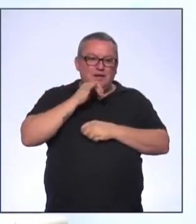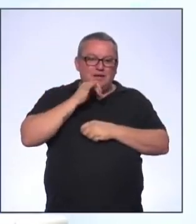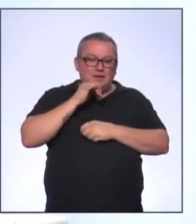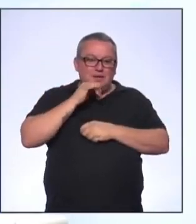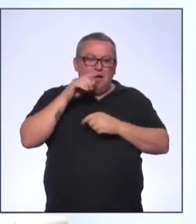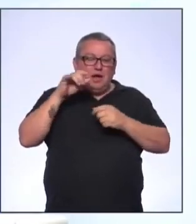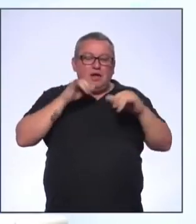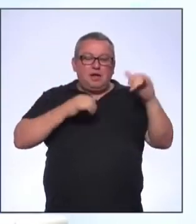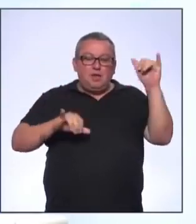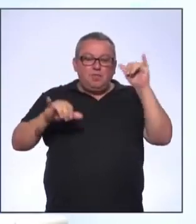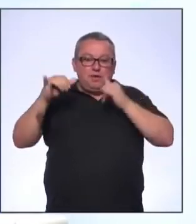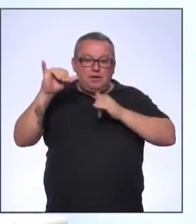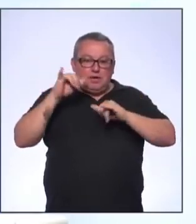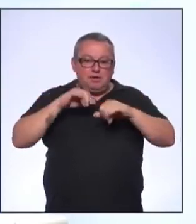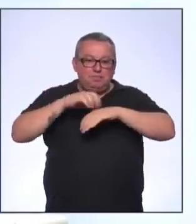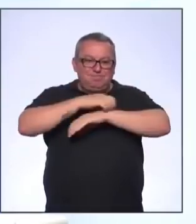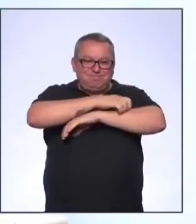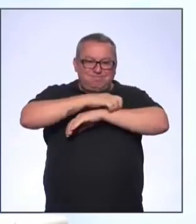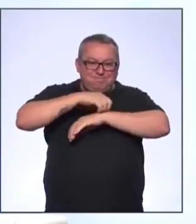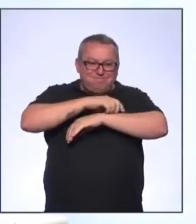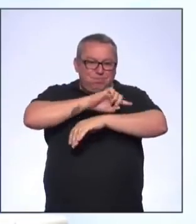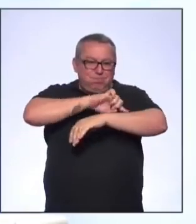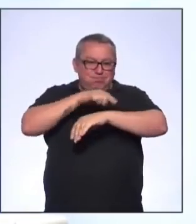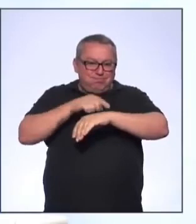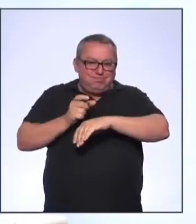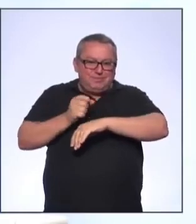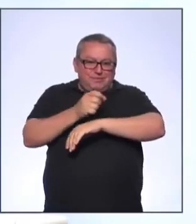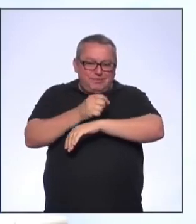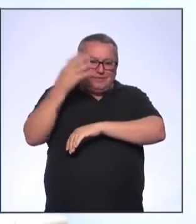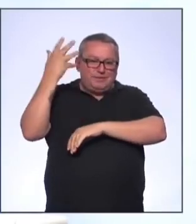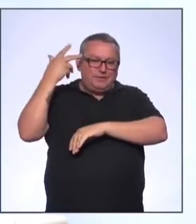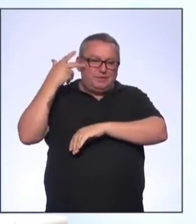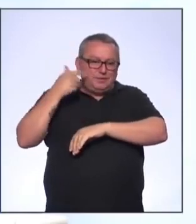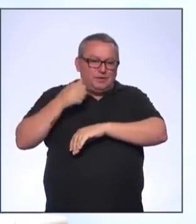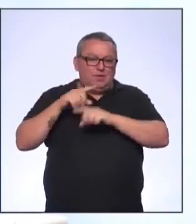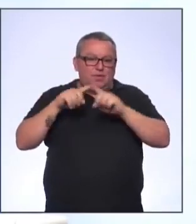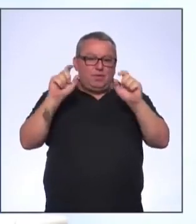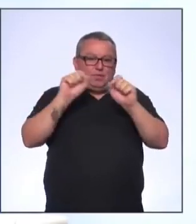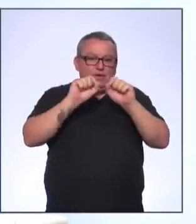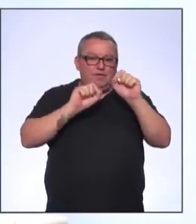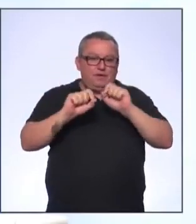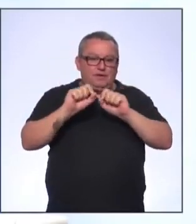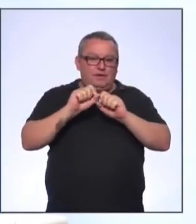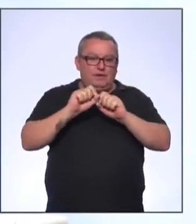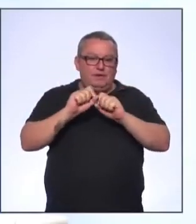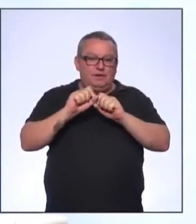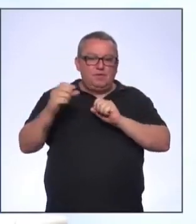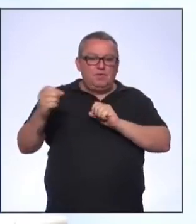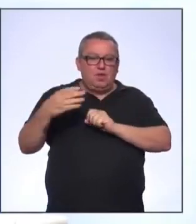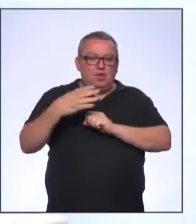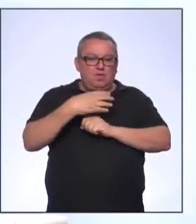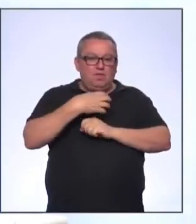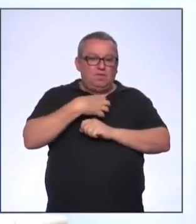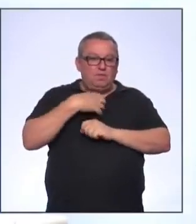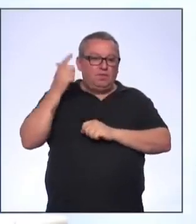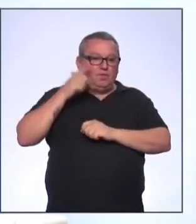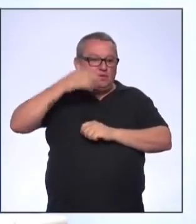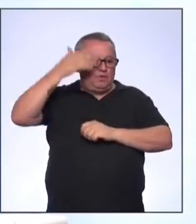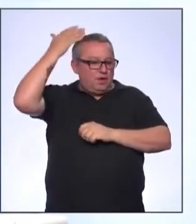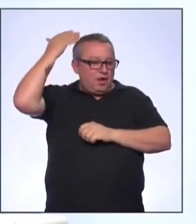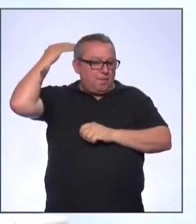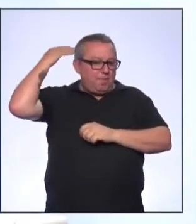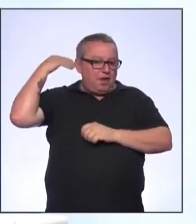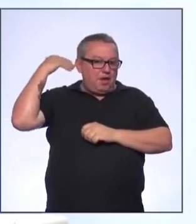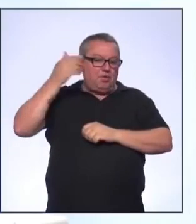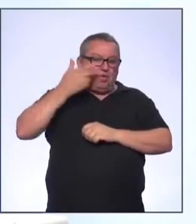químicas que podem causar tumores, câncer no bichinho, né? Para poder criar uma fórmula para atingir o cabelo, deixar o cabelo